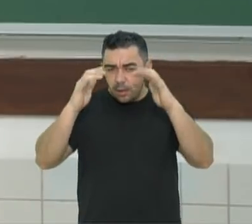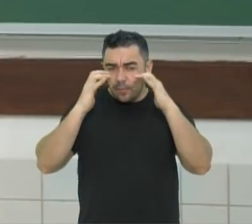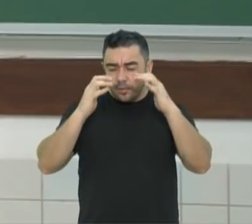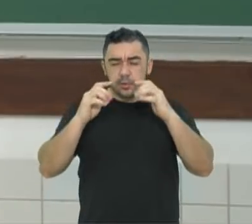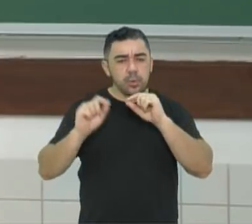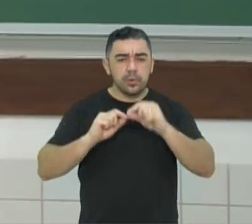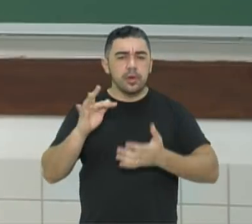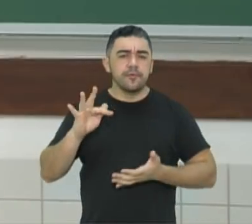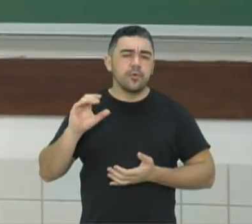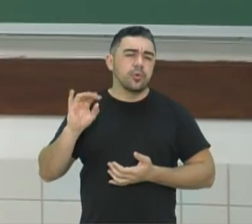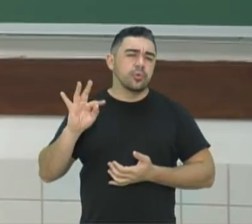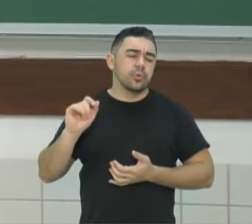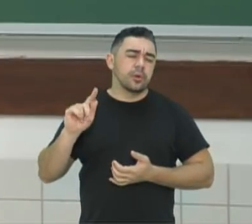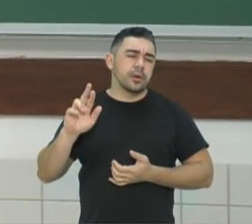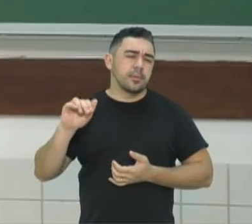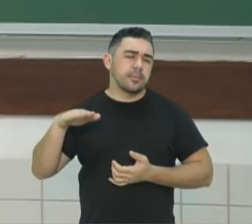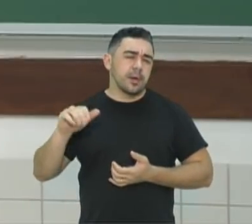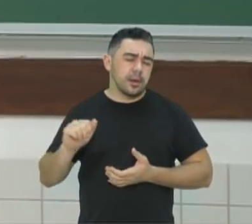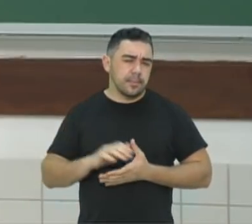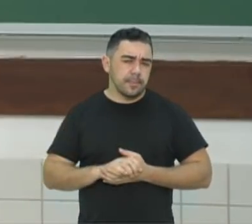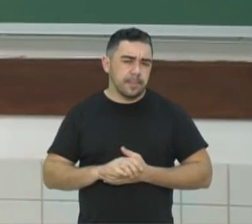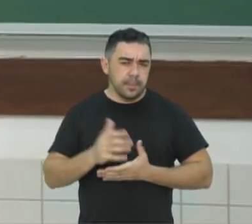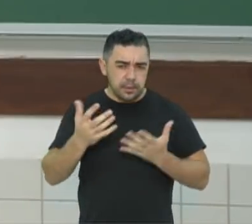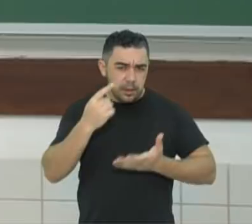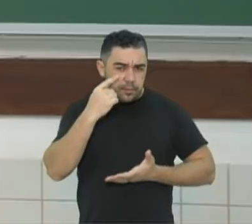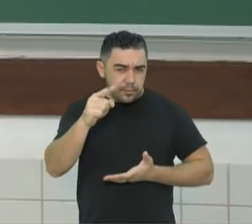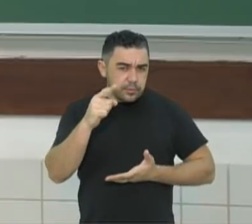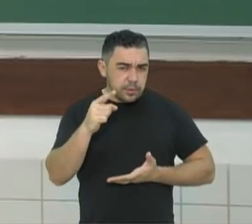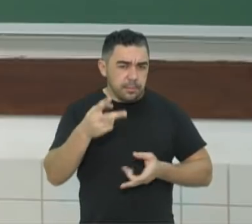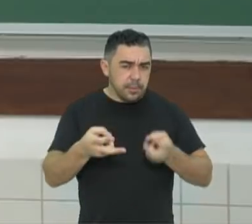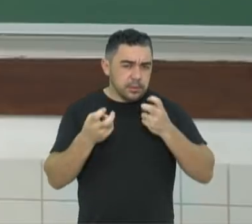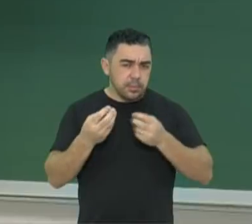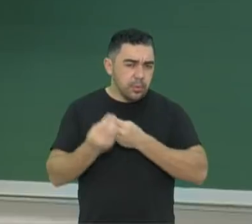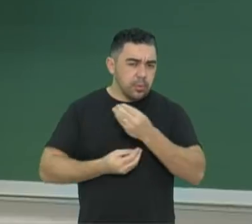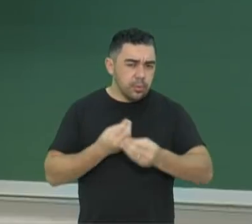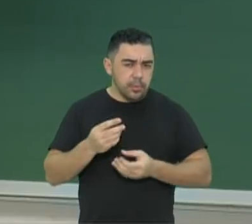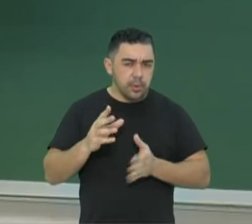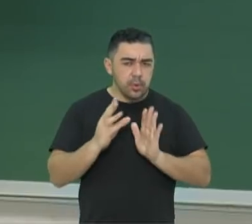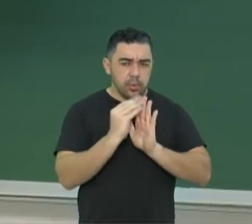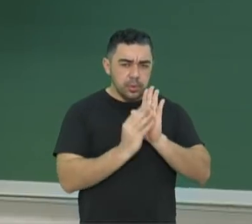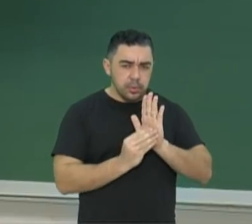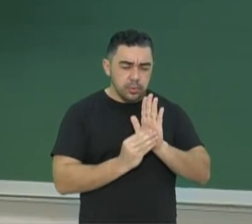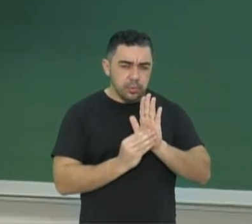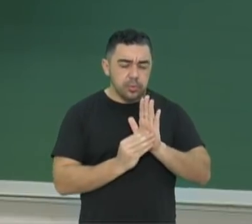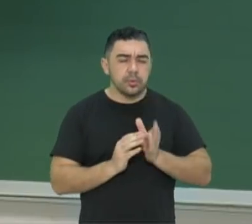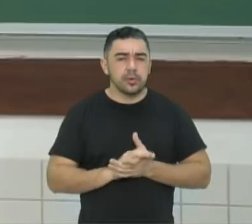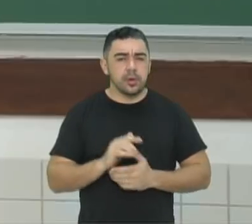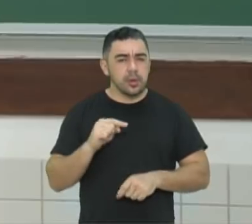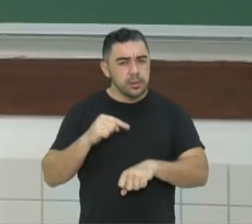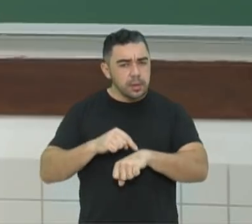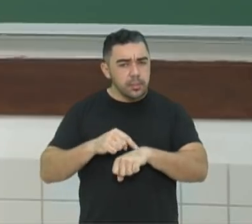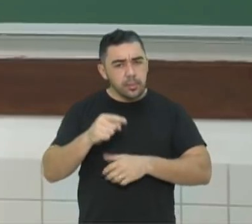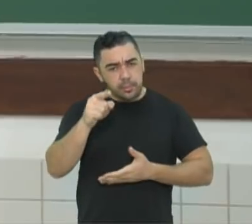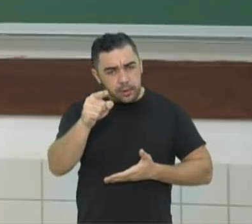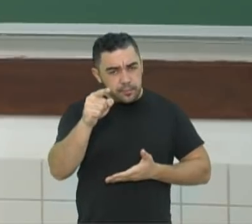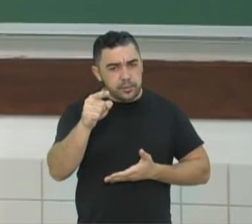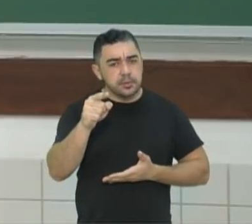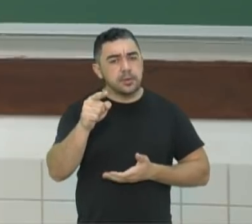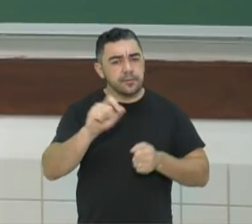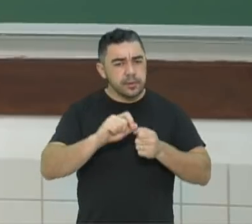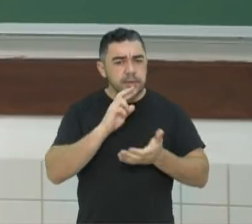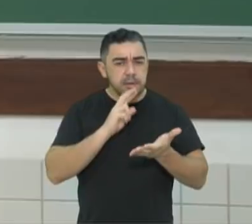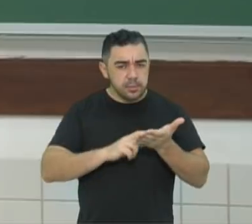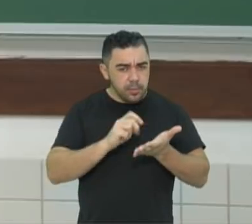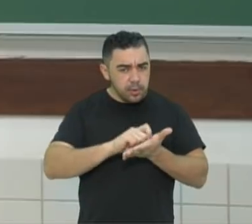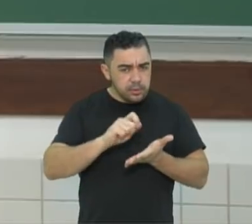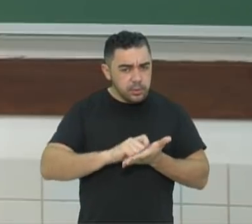do fotograma, como nós falamos agora. Quero ver se vocês pegaram esse conteúdo na cabeça, e aí eu vou dar um tempinho para vocês ponderarem um